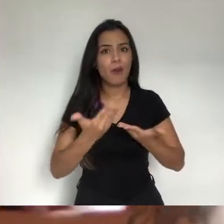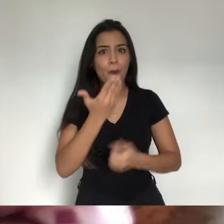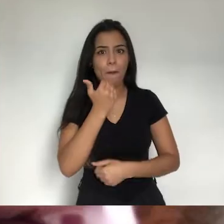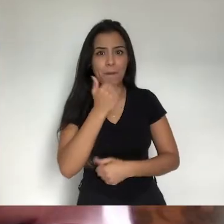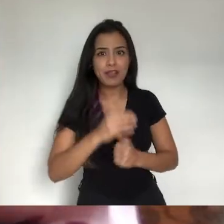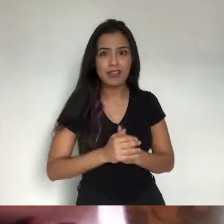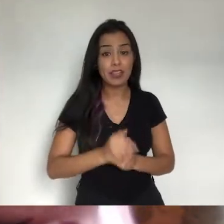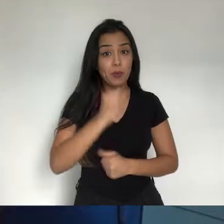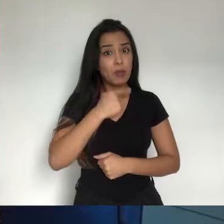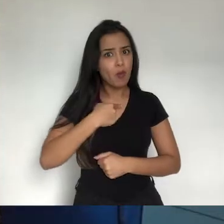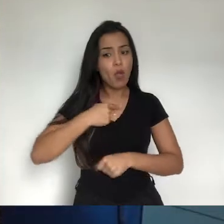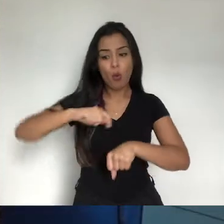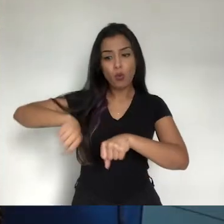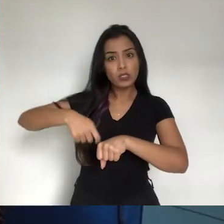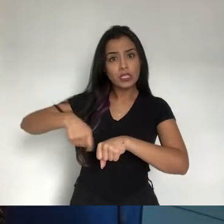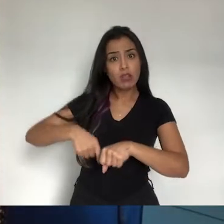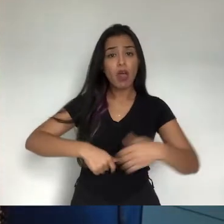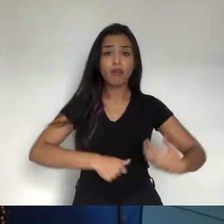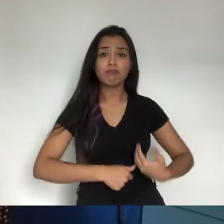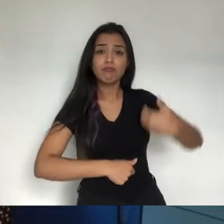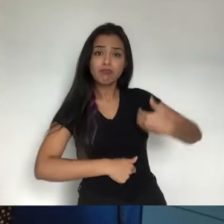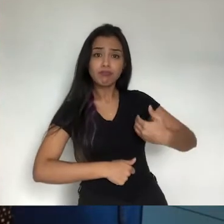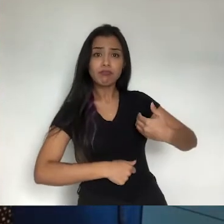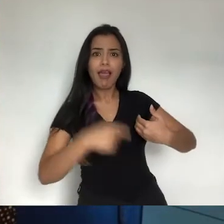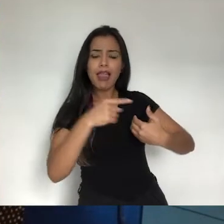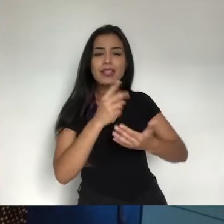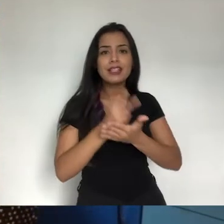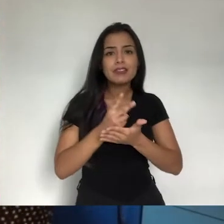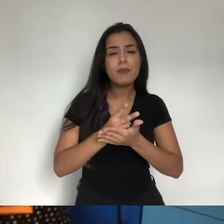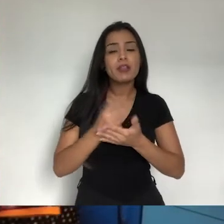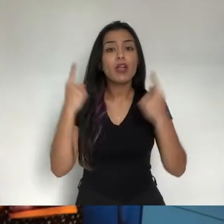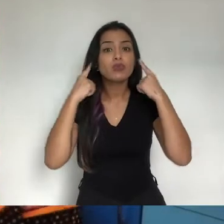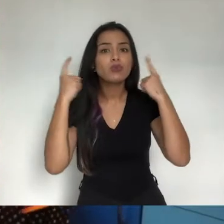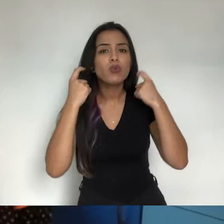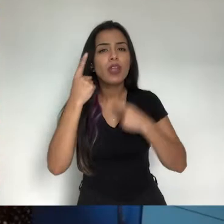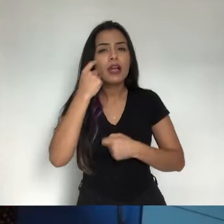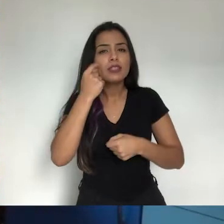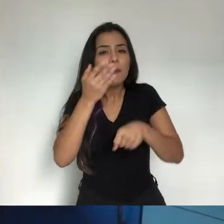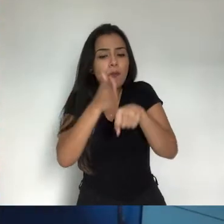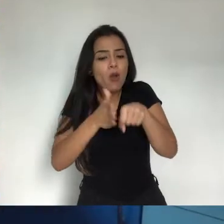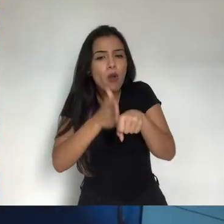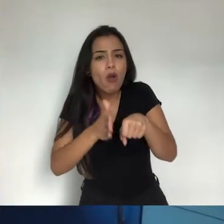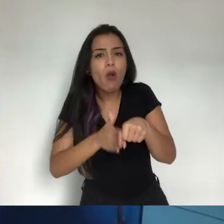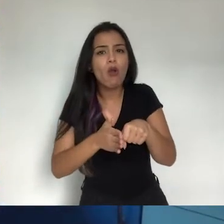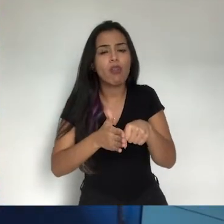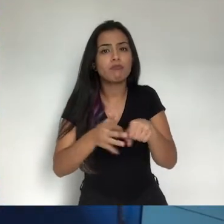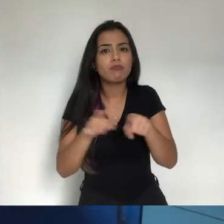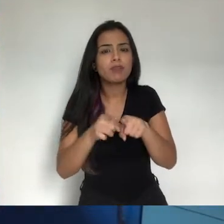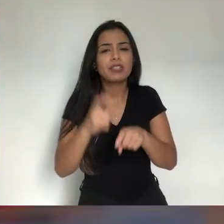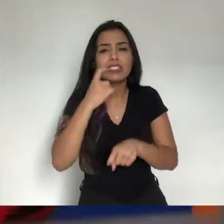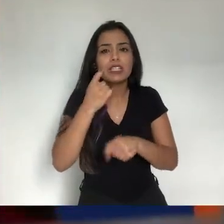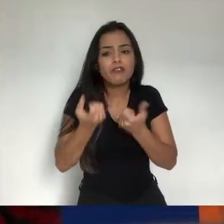comida. Então a minha filha, ela tá no meu colo enquanto eu tô cozinhando. Ela ouve o barulho do refogado da cebola, ela